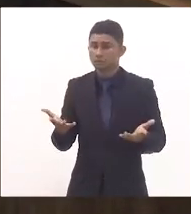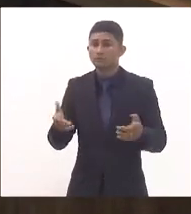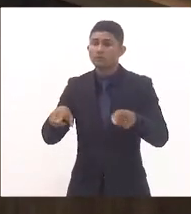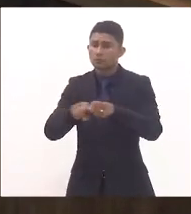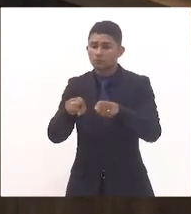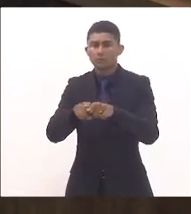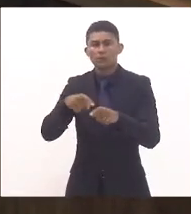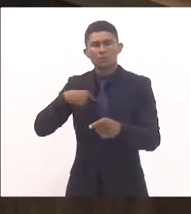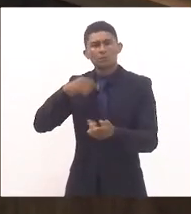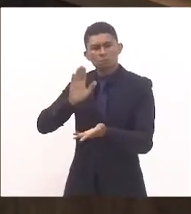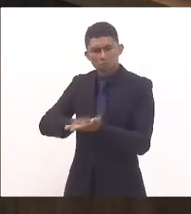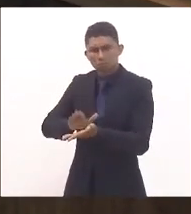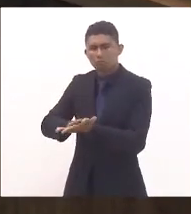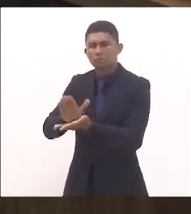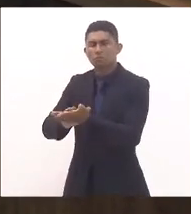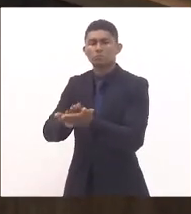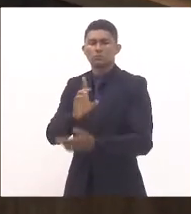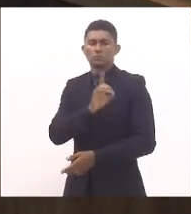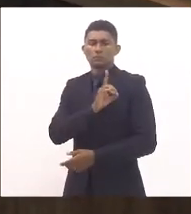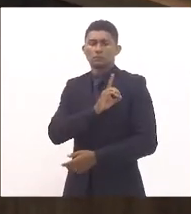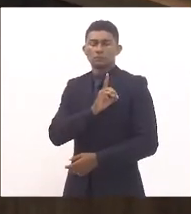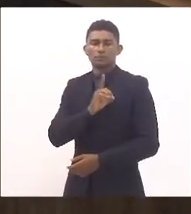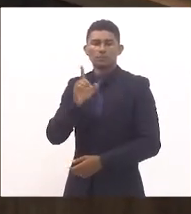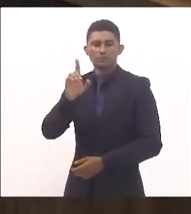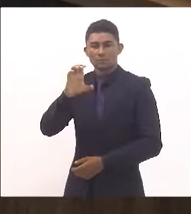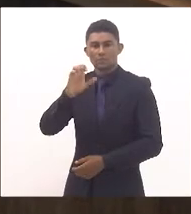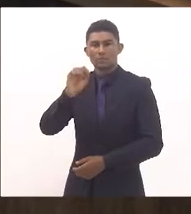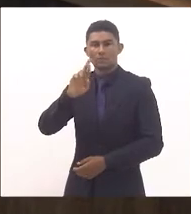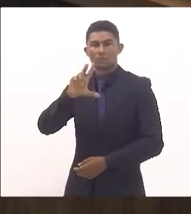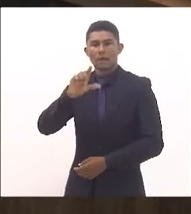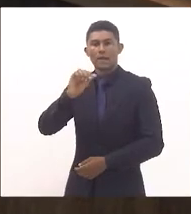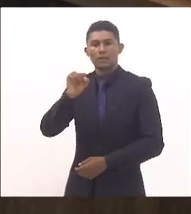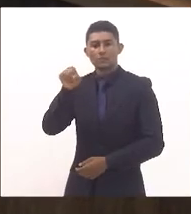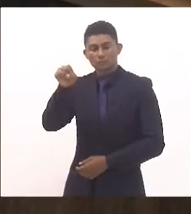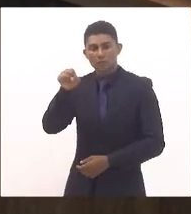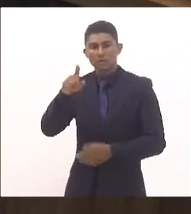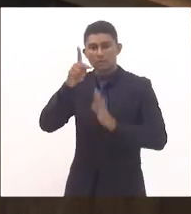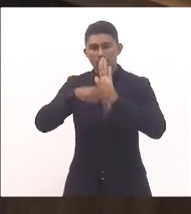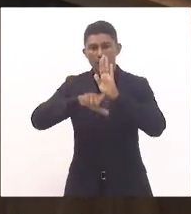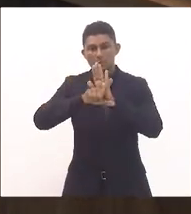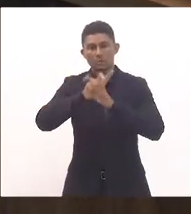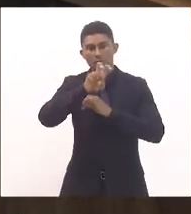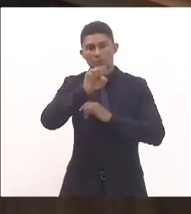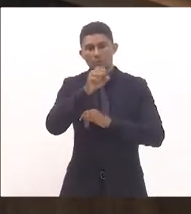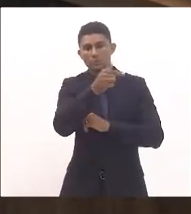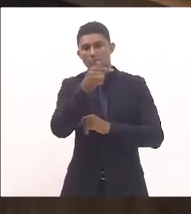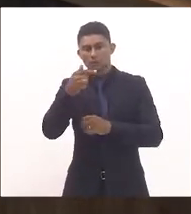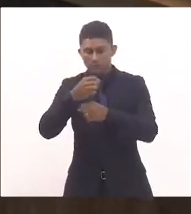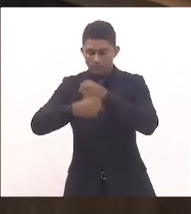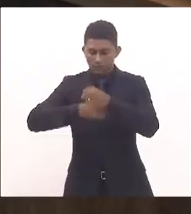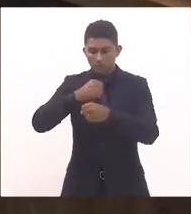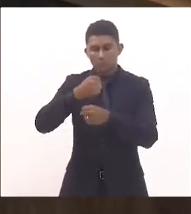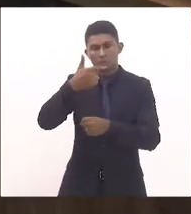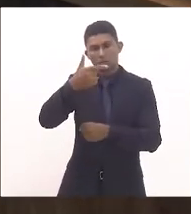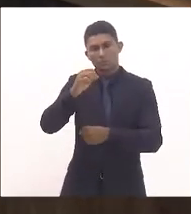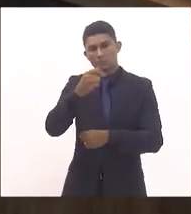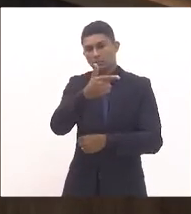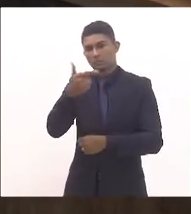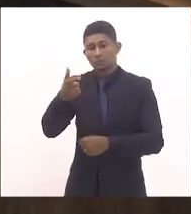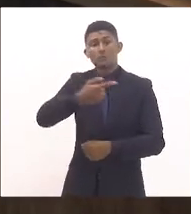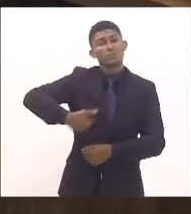a iniciativa do delegado Carlos Augusto no projeto 5877 de 2022.